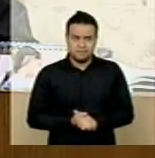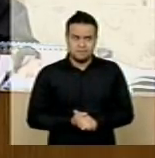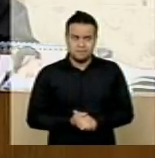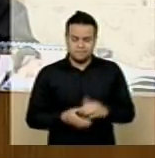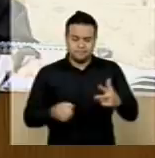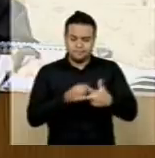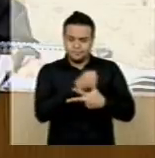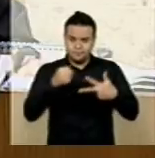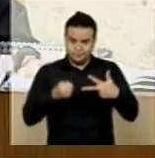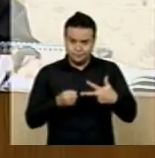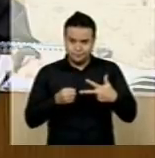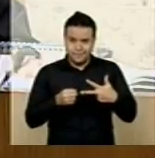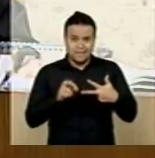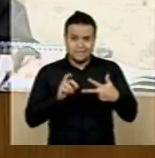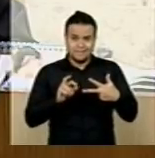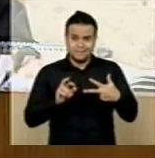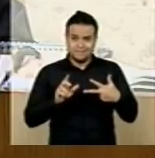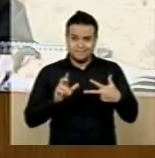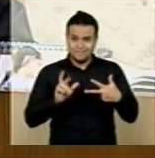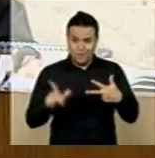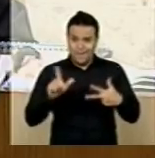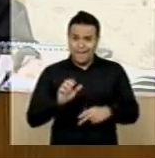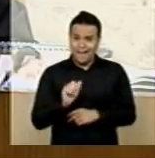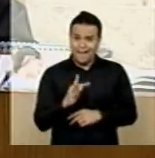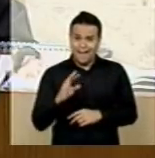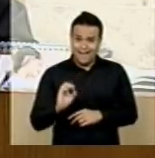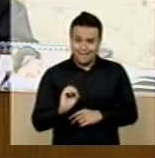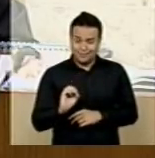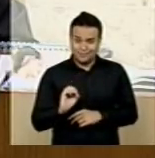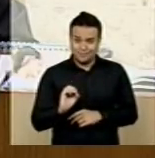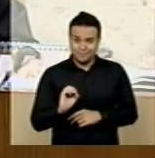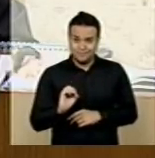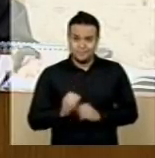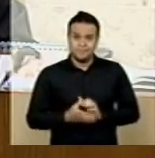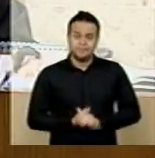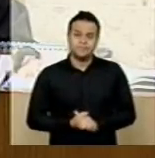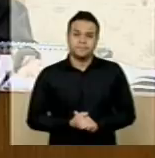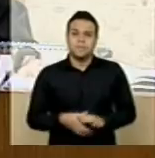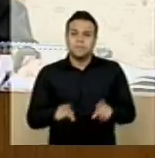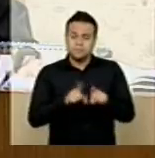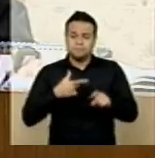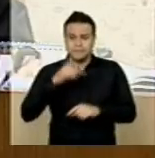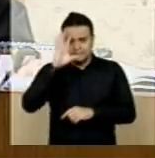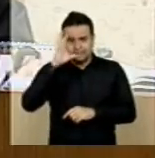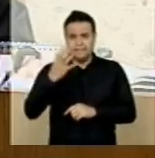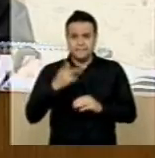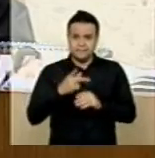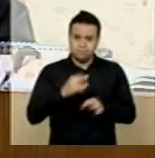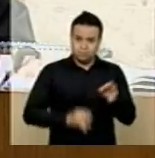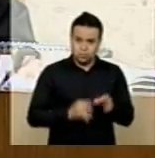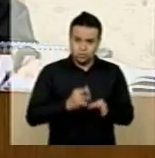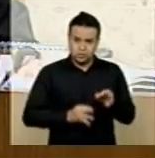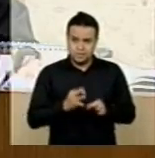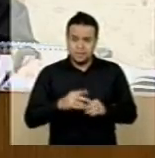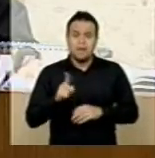órgão revisor de atos judiciais. E zelar pela rigidez das decisões judiciais